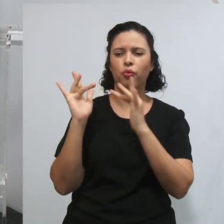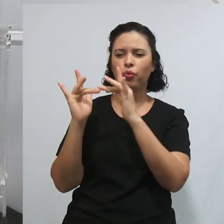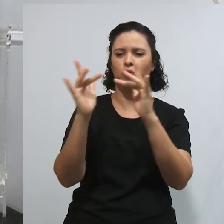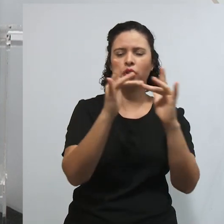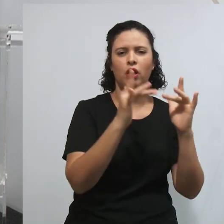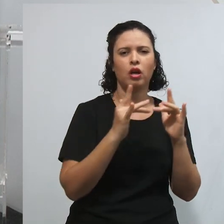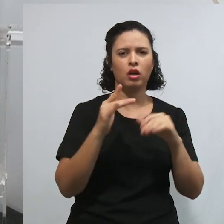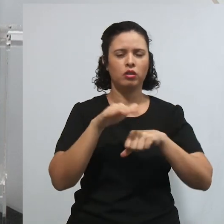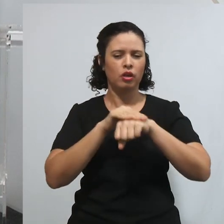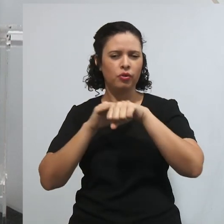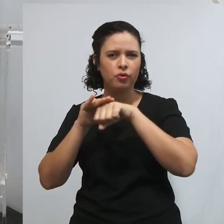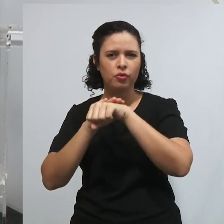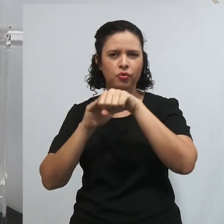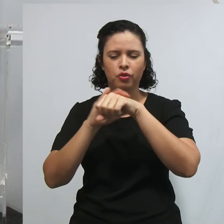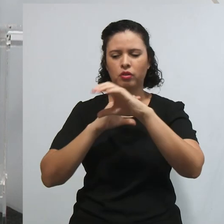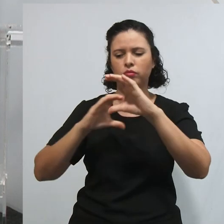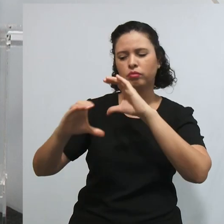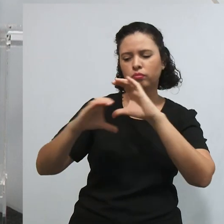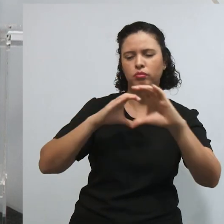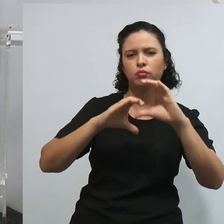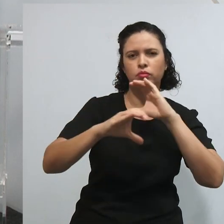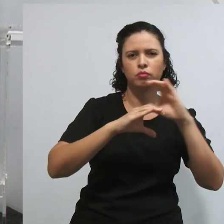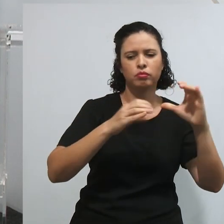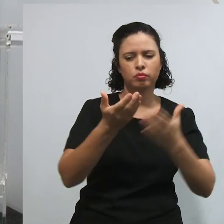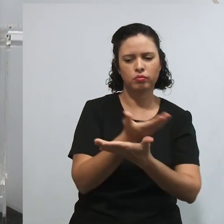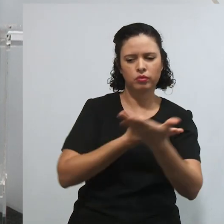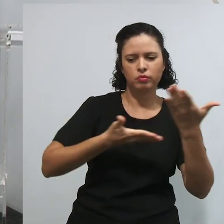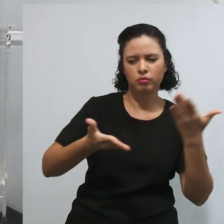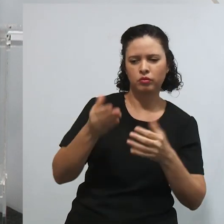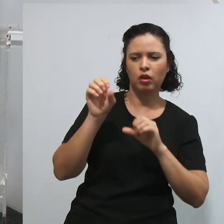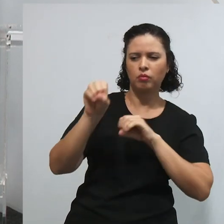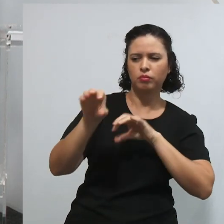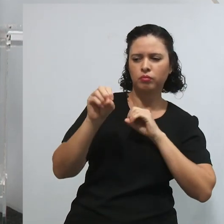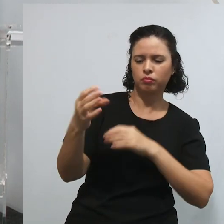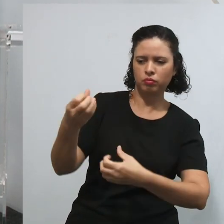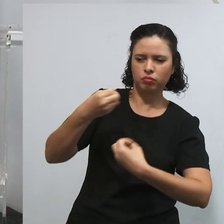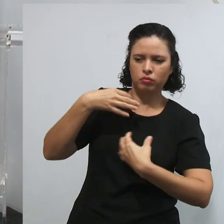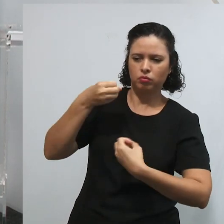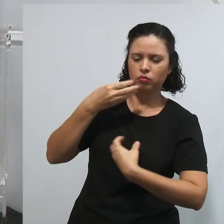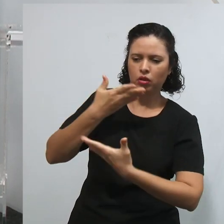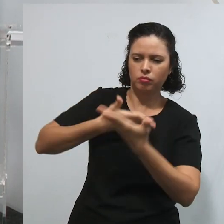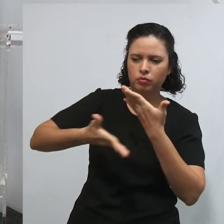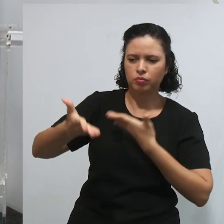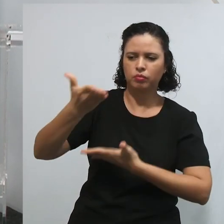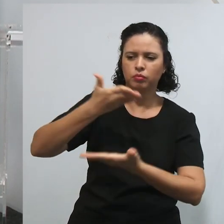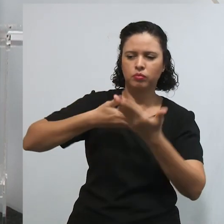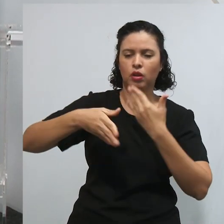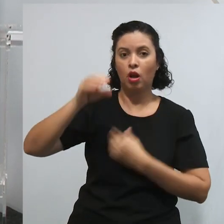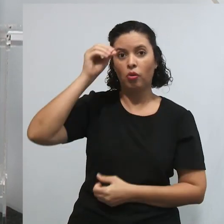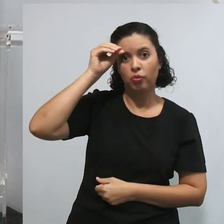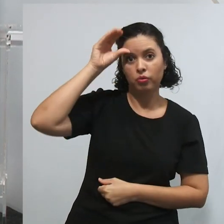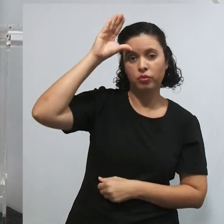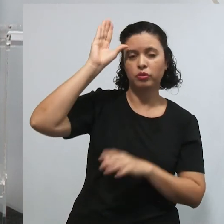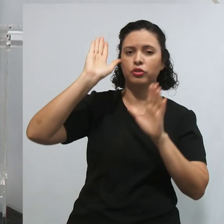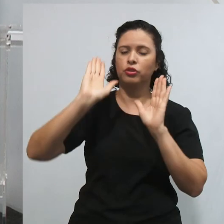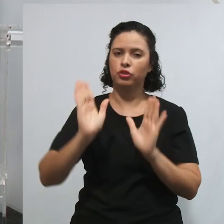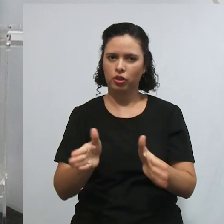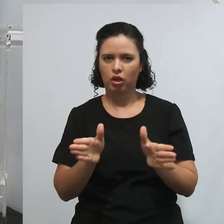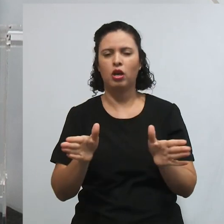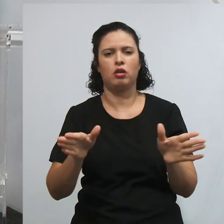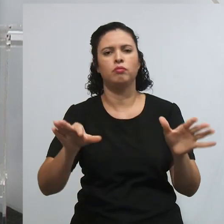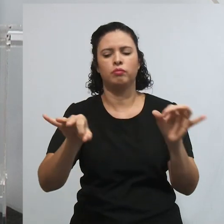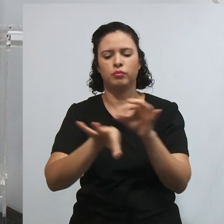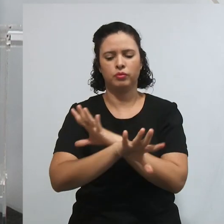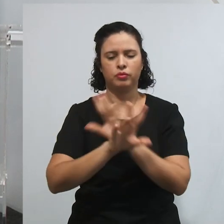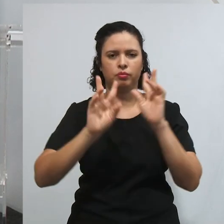relação, né? São nos diálogos é que a gente vai se apropriar daquele conhecimento já construído aí